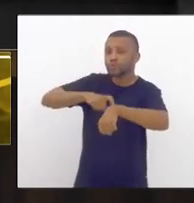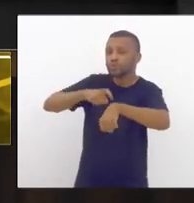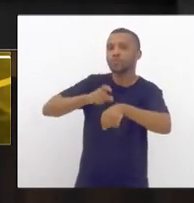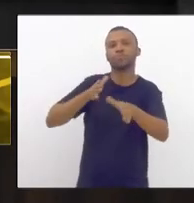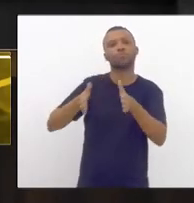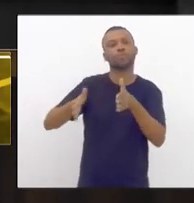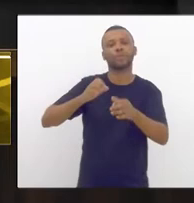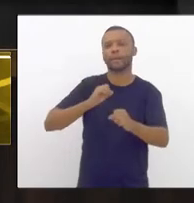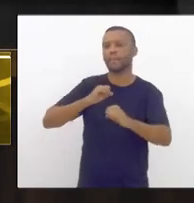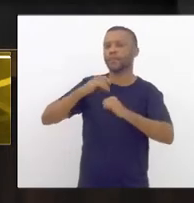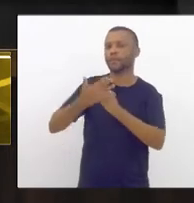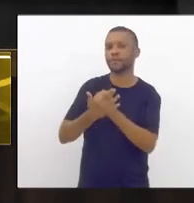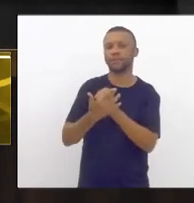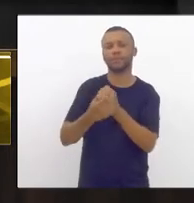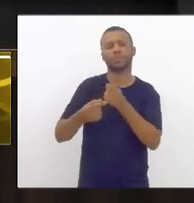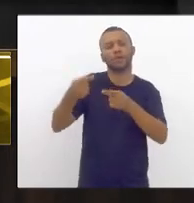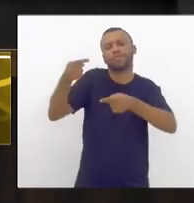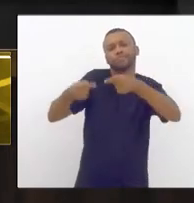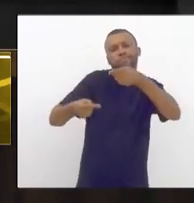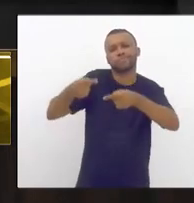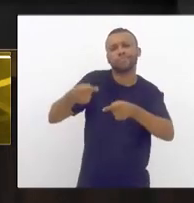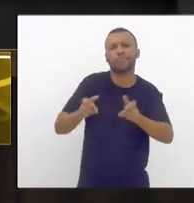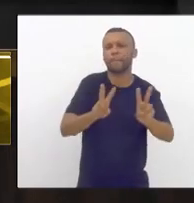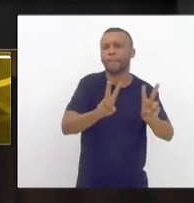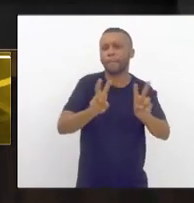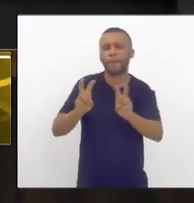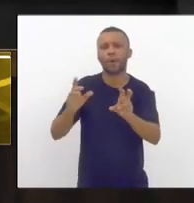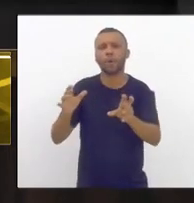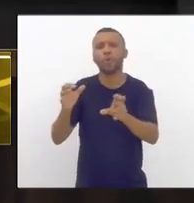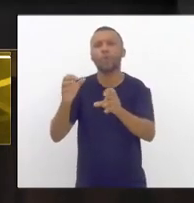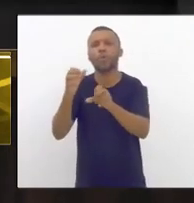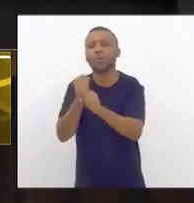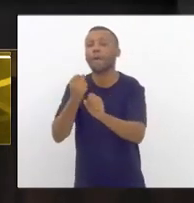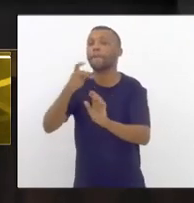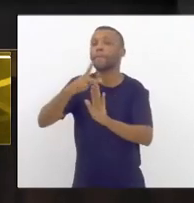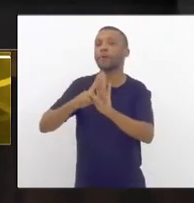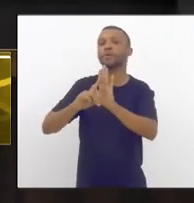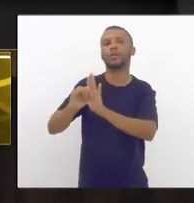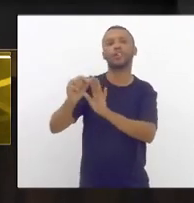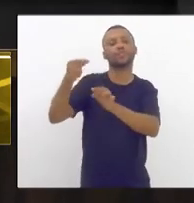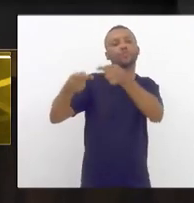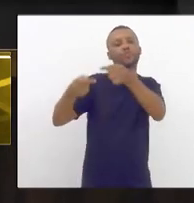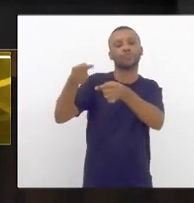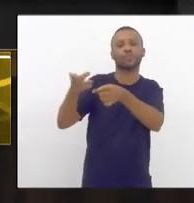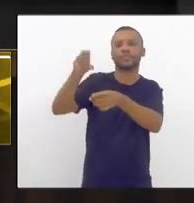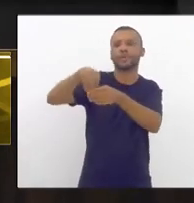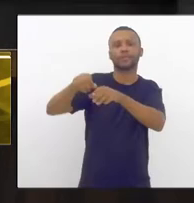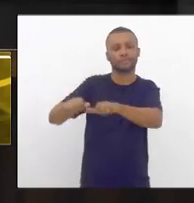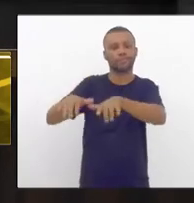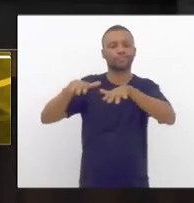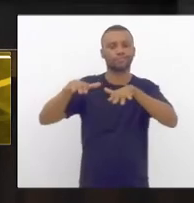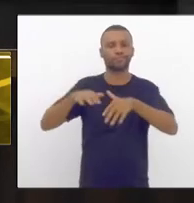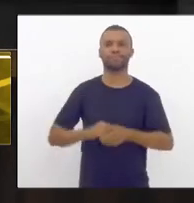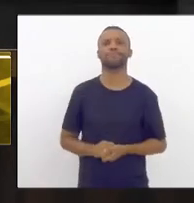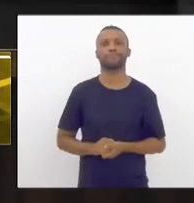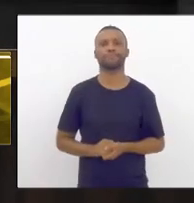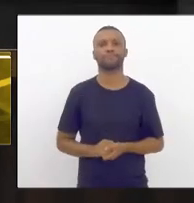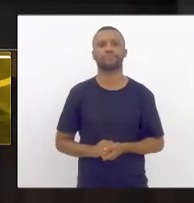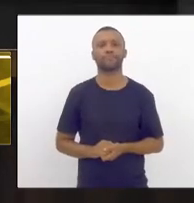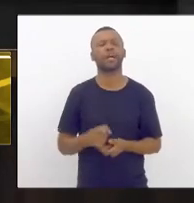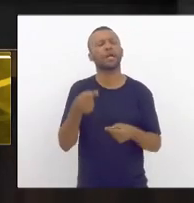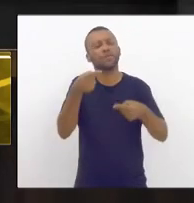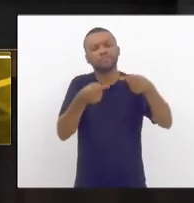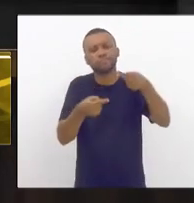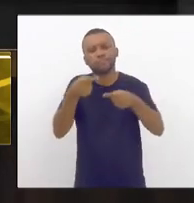nós tratamos mais de quase 700 projetos de lei que tramitaram nessa casa e se discutiu-se aqui